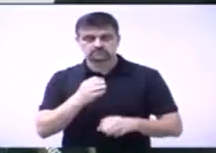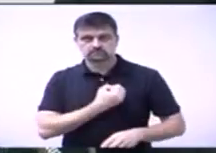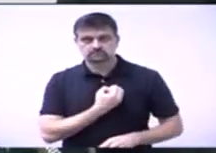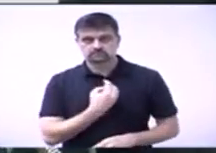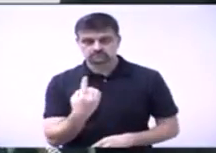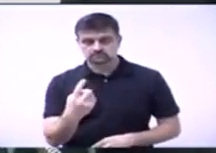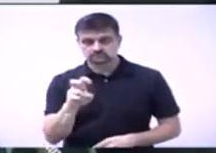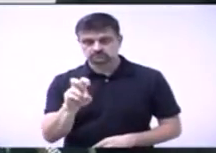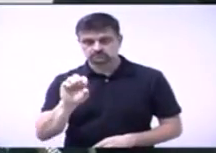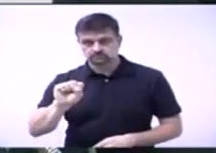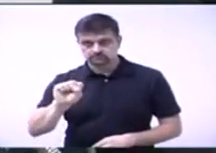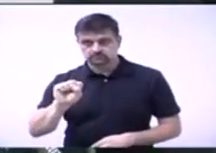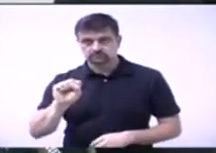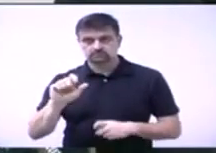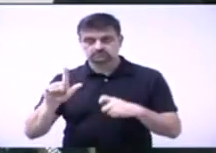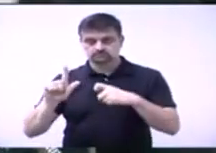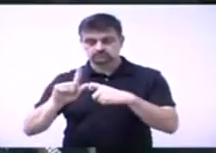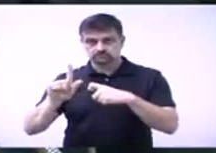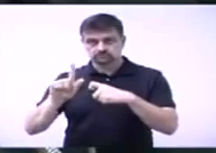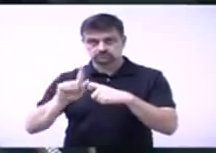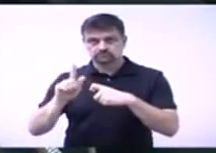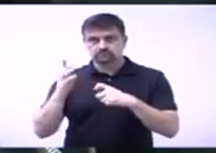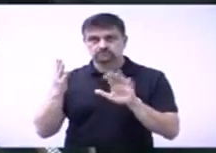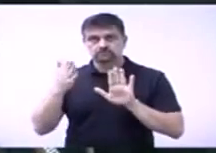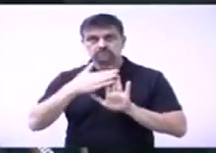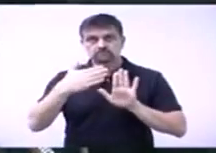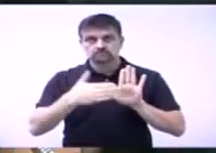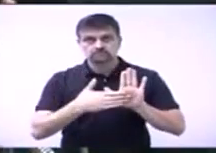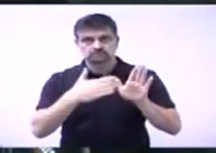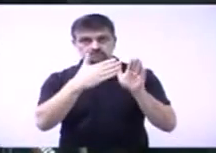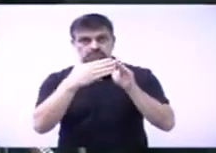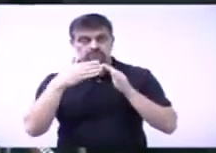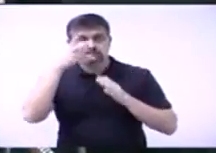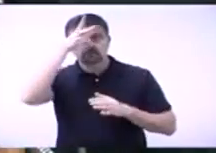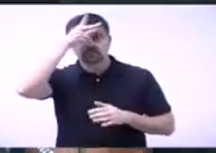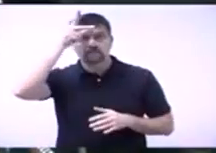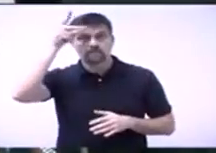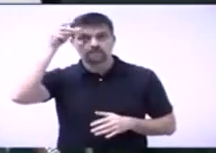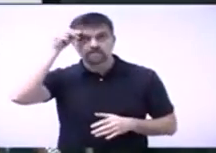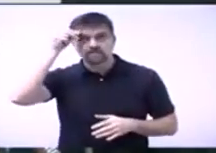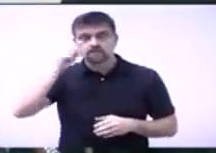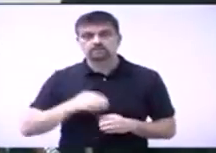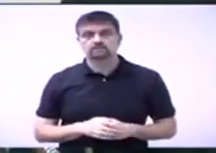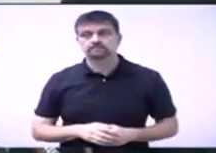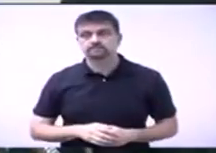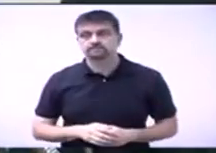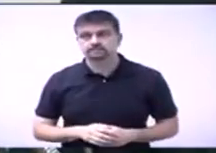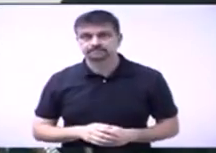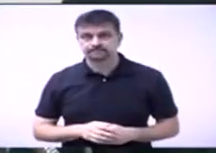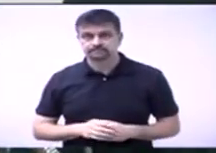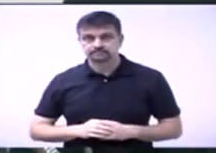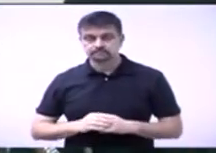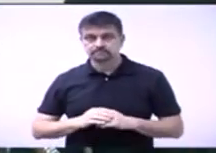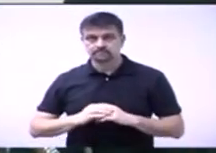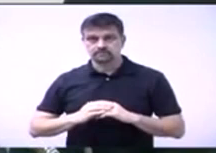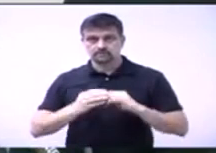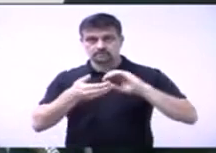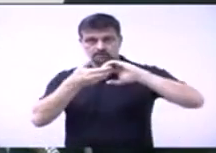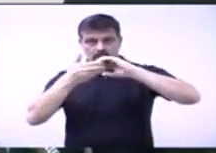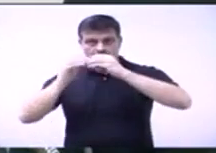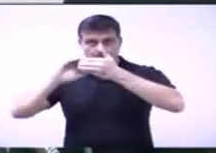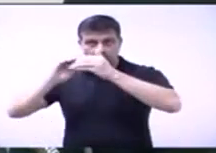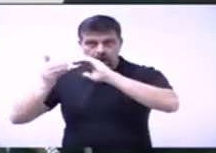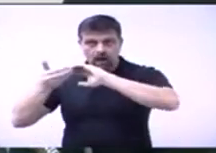158, do vereador Gustavo Iatecola, propõe ao executivo a limpeza das calhas do